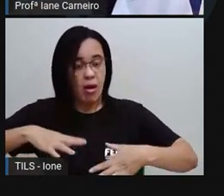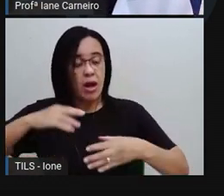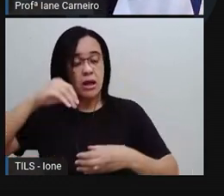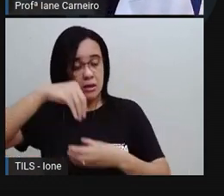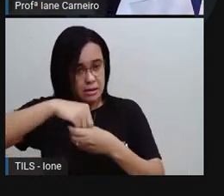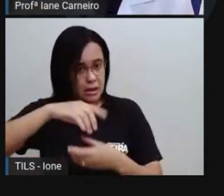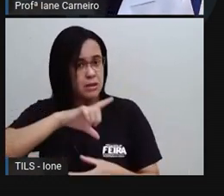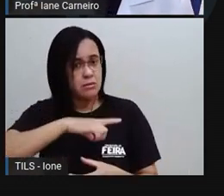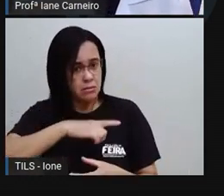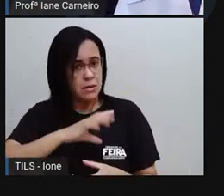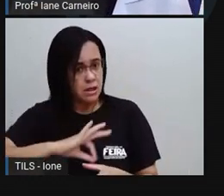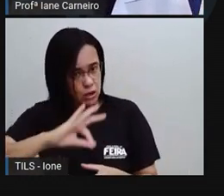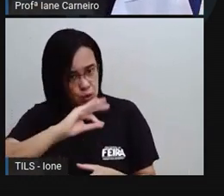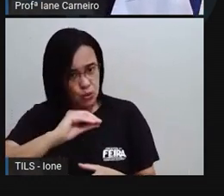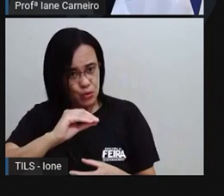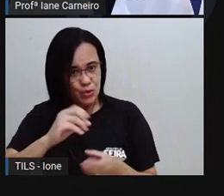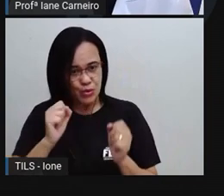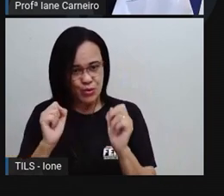Certo?